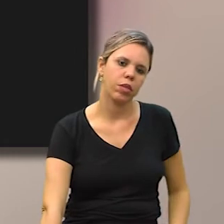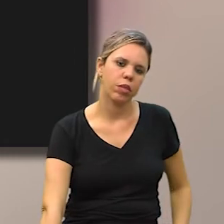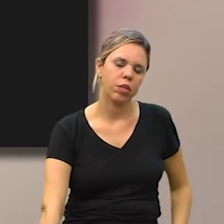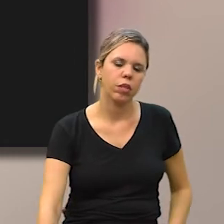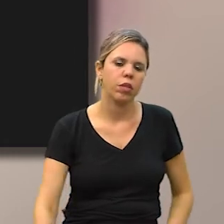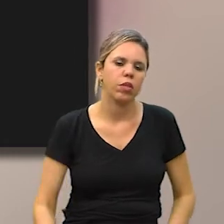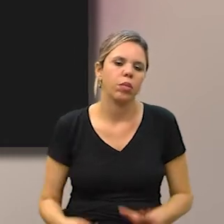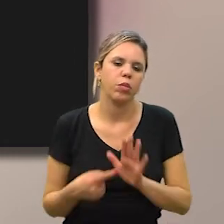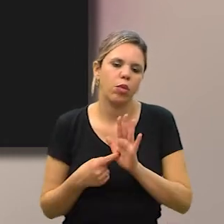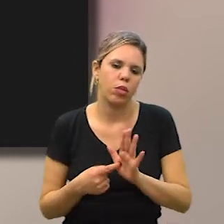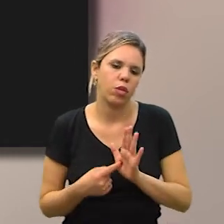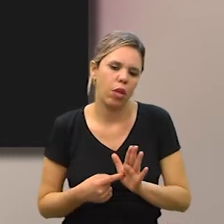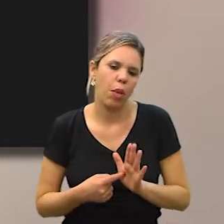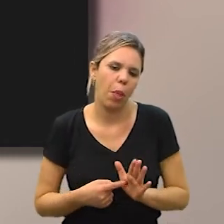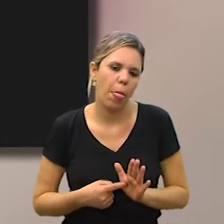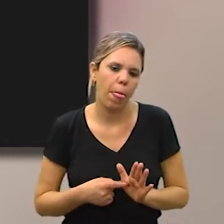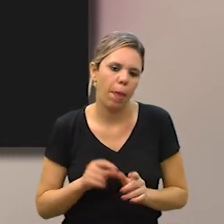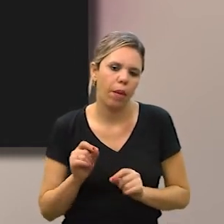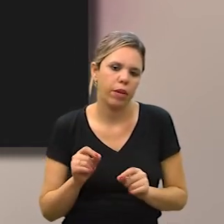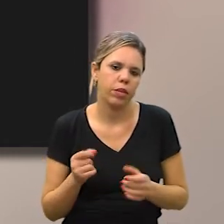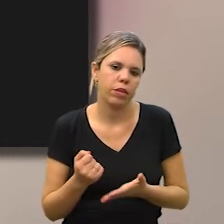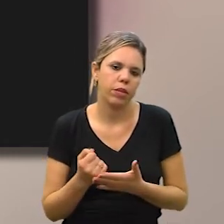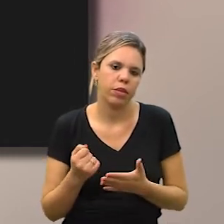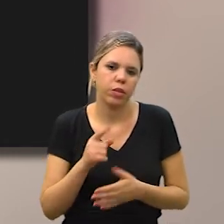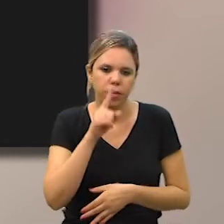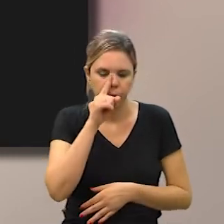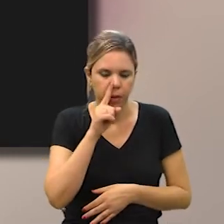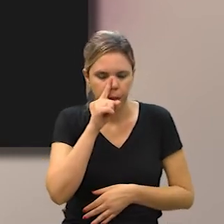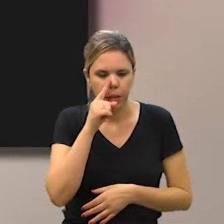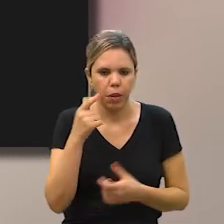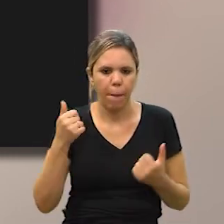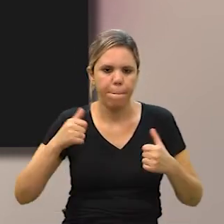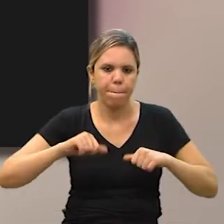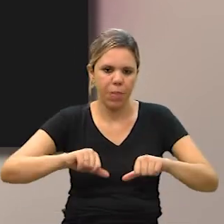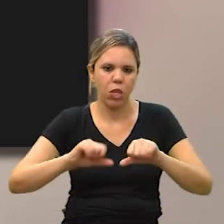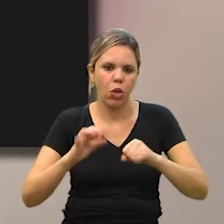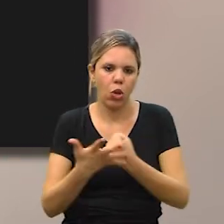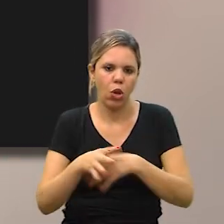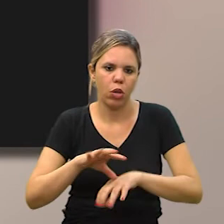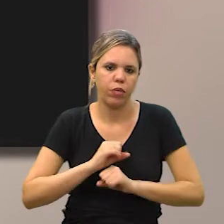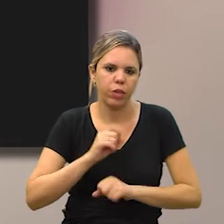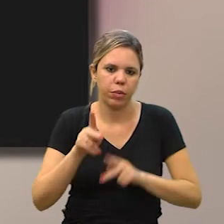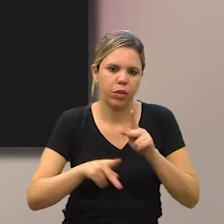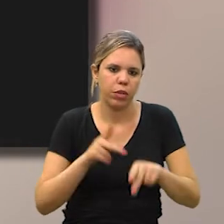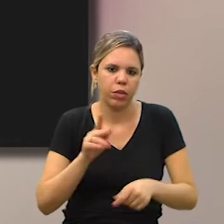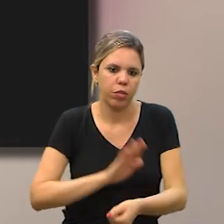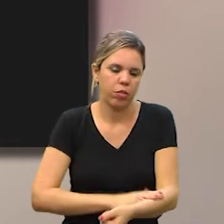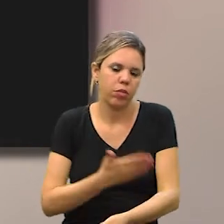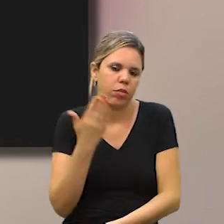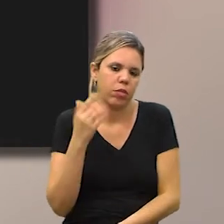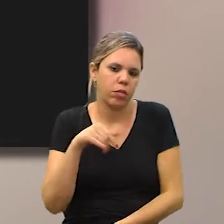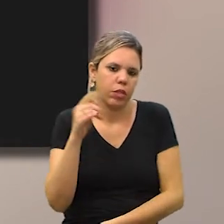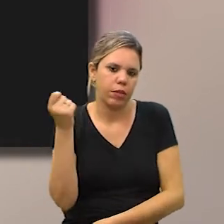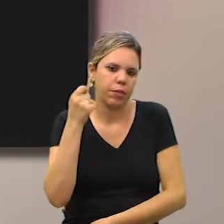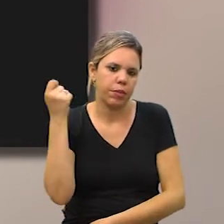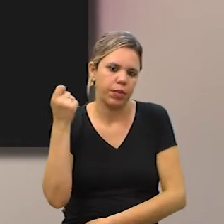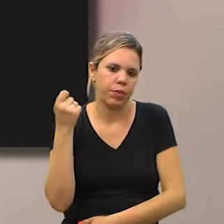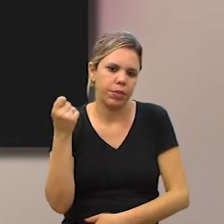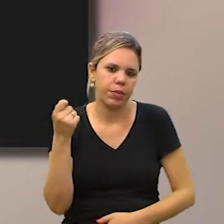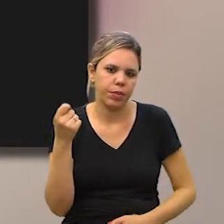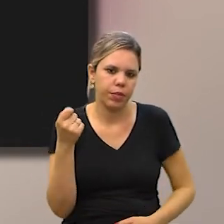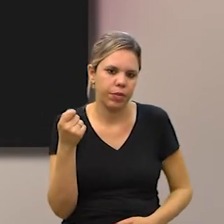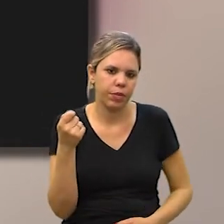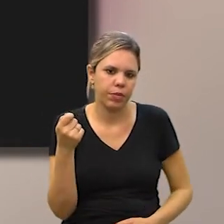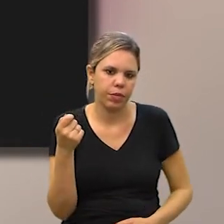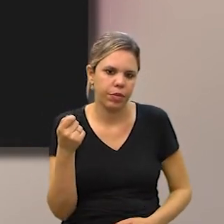recentemente mostraram que o que contribui para o risco das complicações do convívio 1911 pertences mais graves